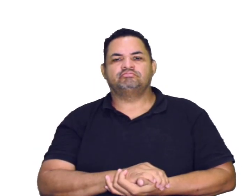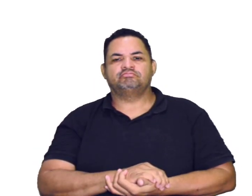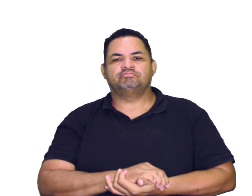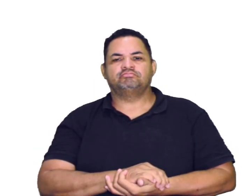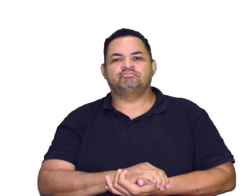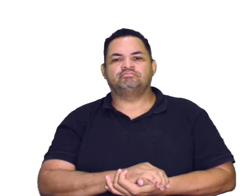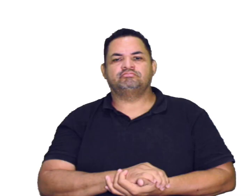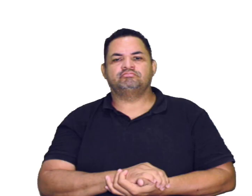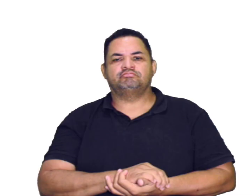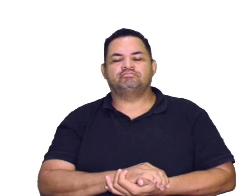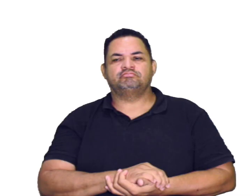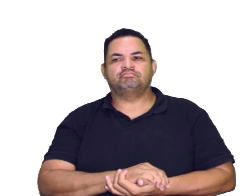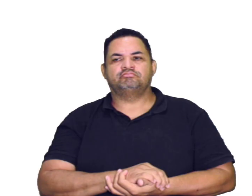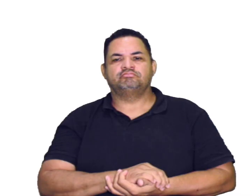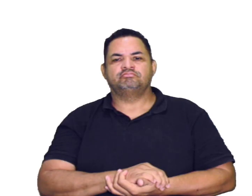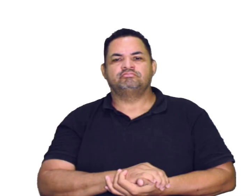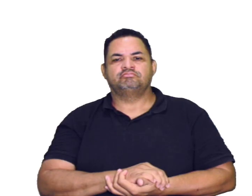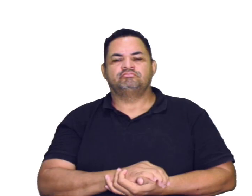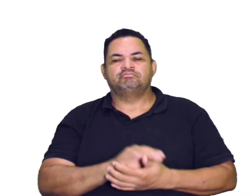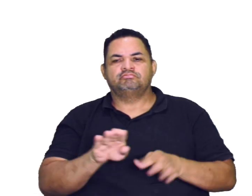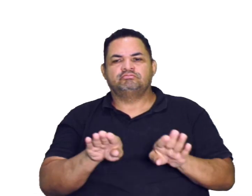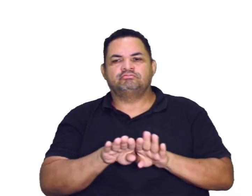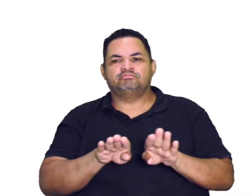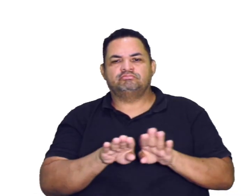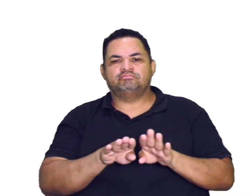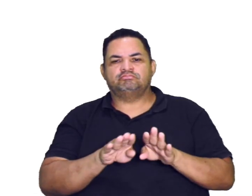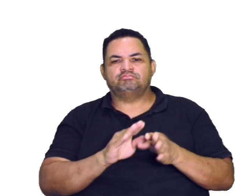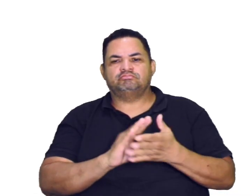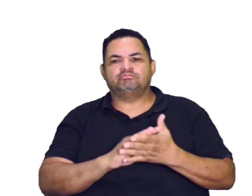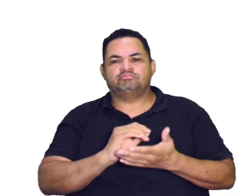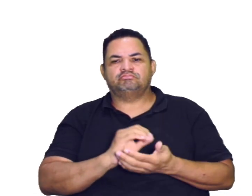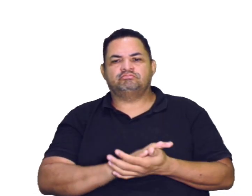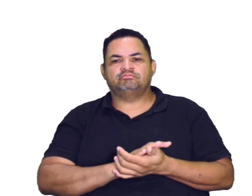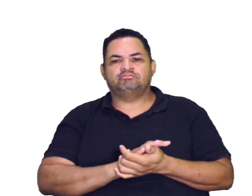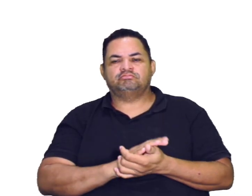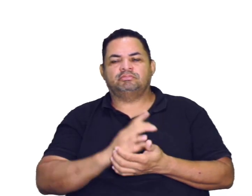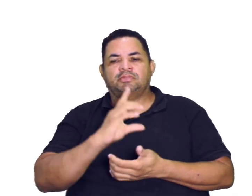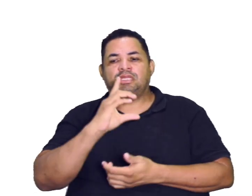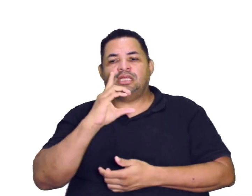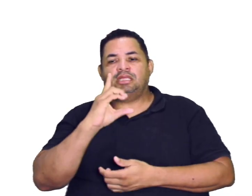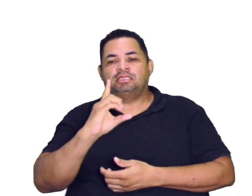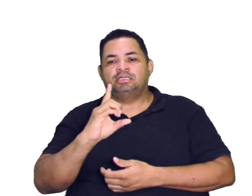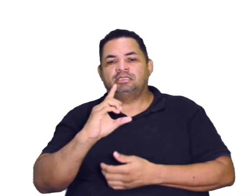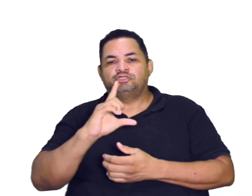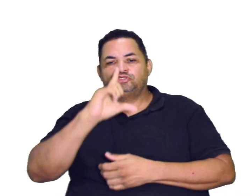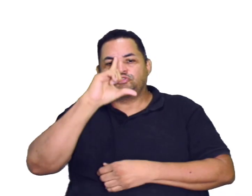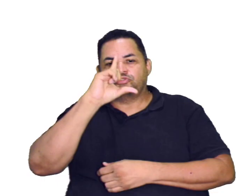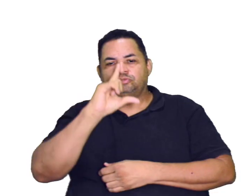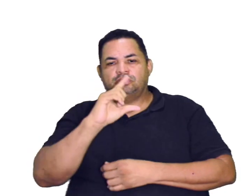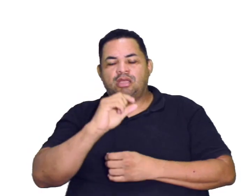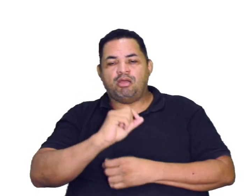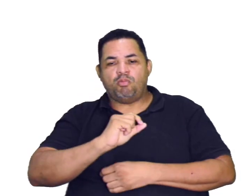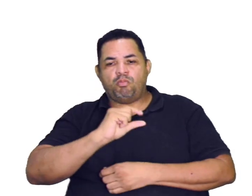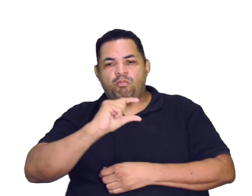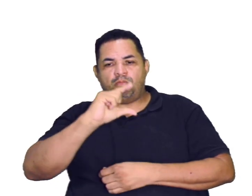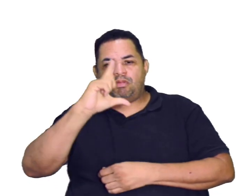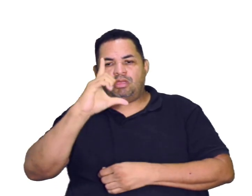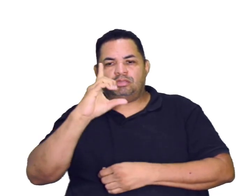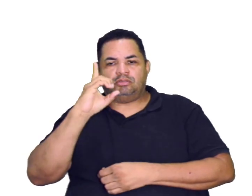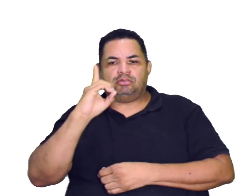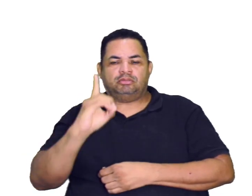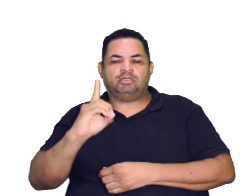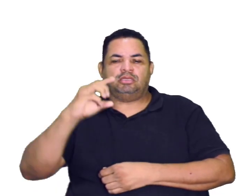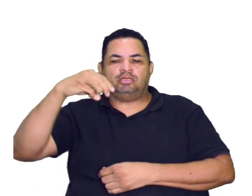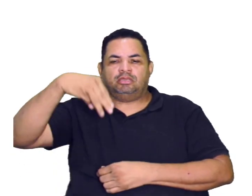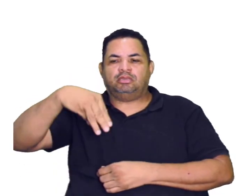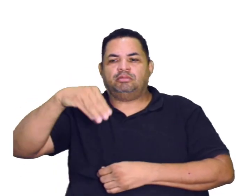né? Isso. Também com relação ao aumento da densidade mineral óssea, né? Então vai favorecer